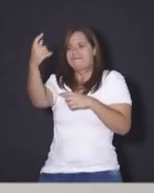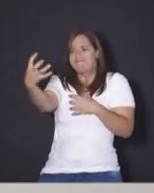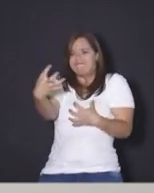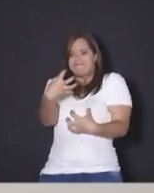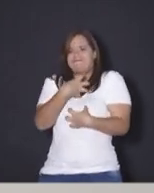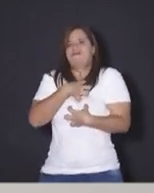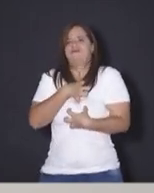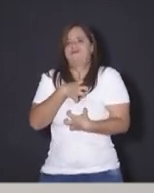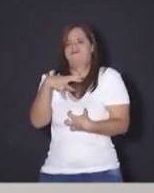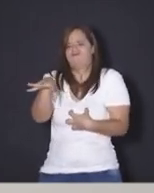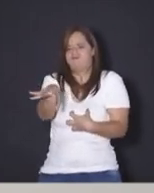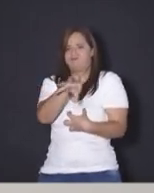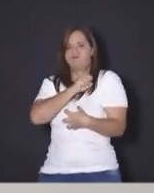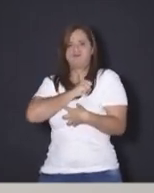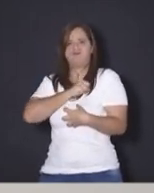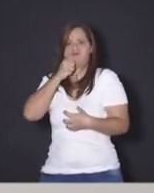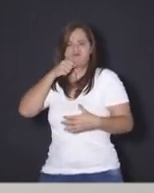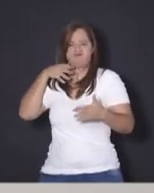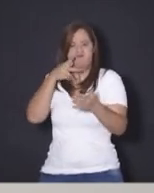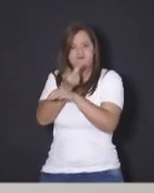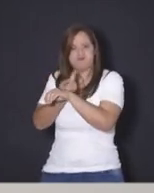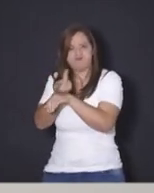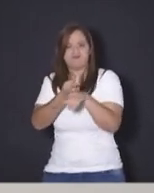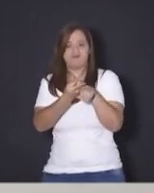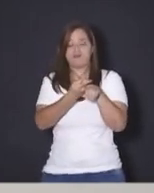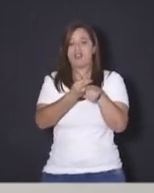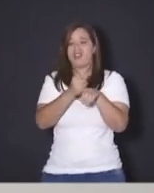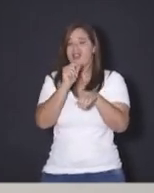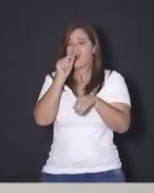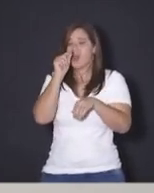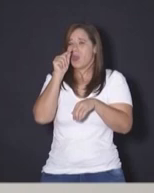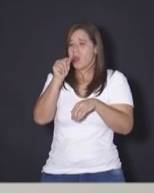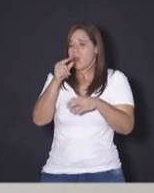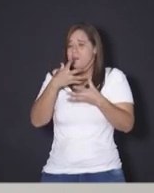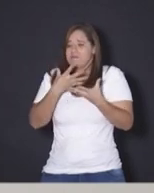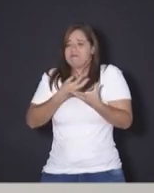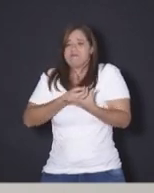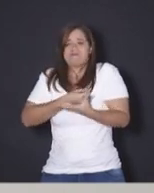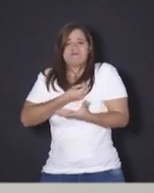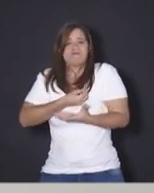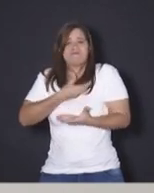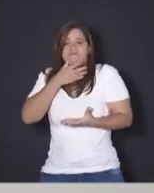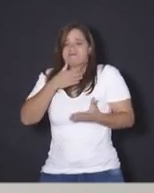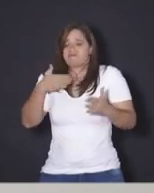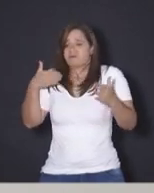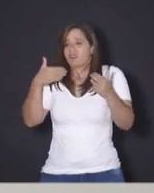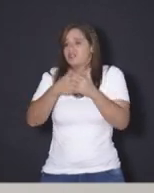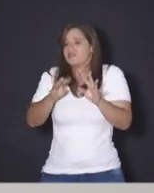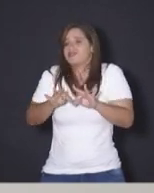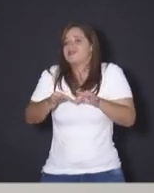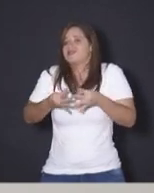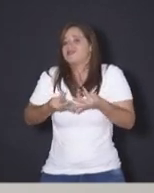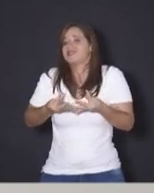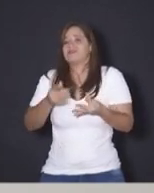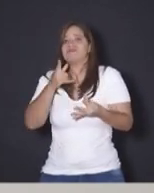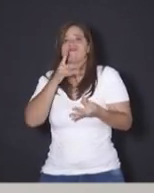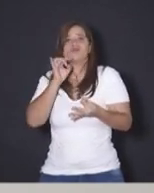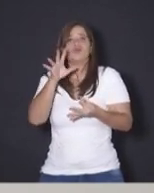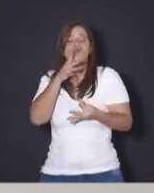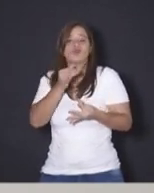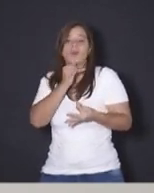dominar para explorar você está atravessou simplesmente a